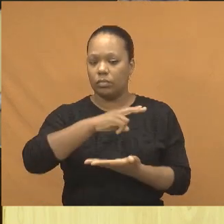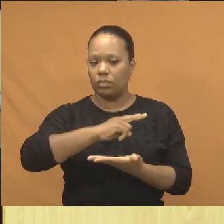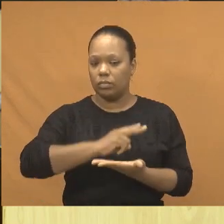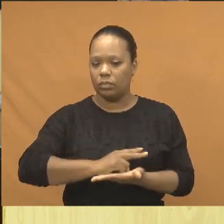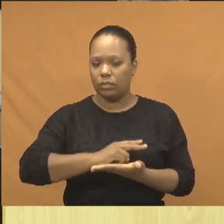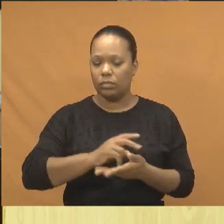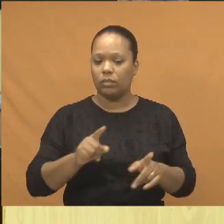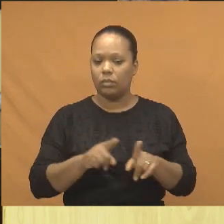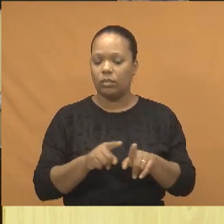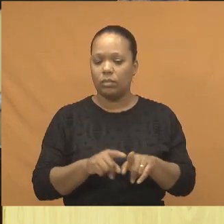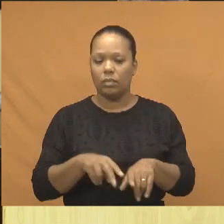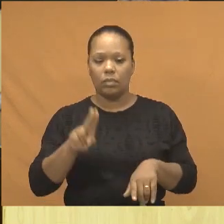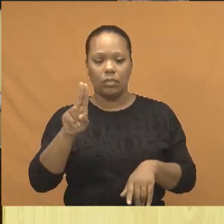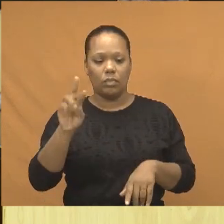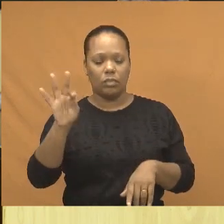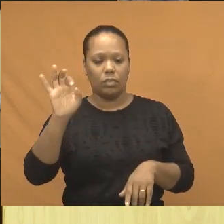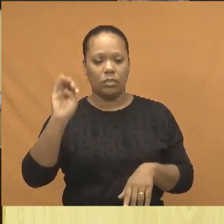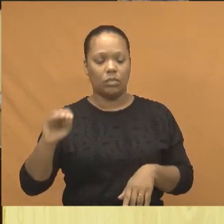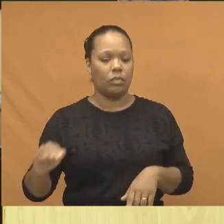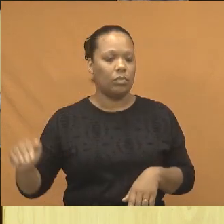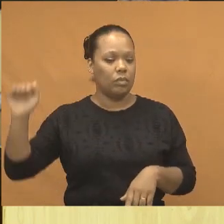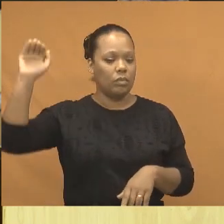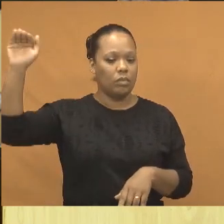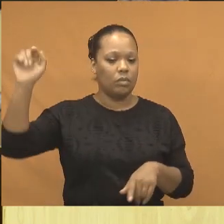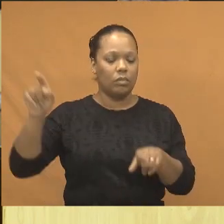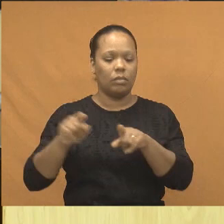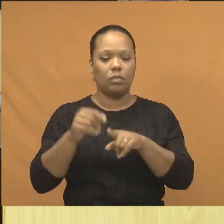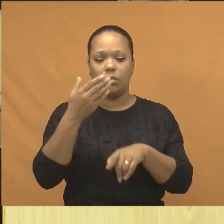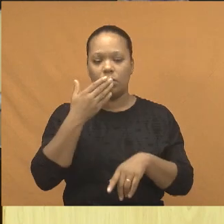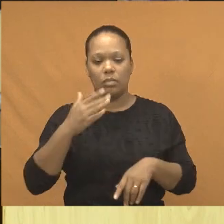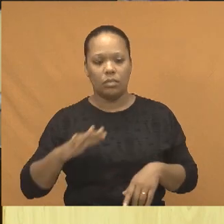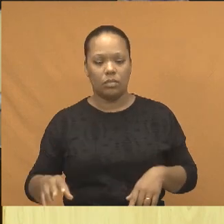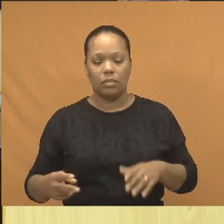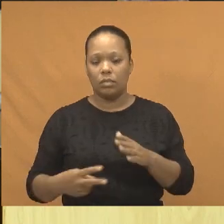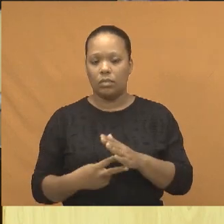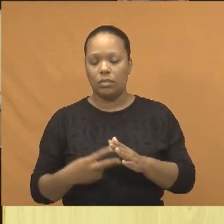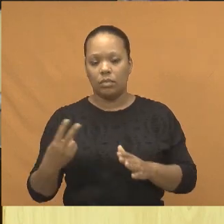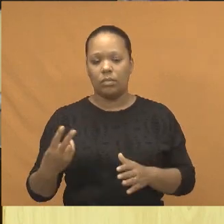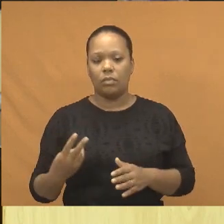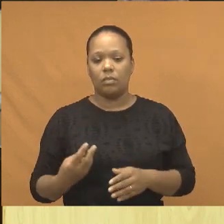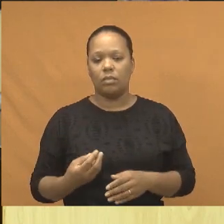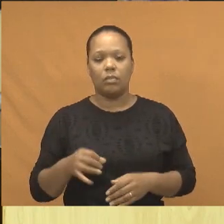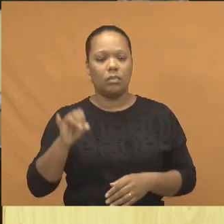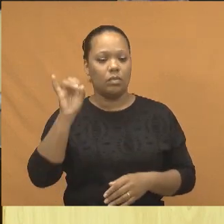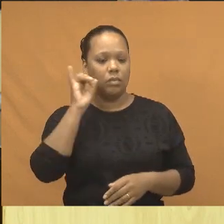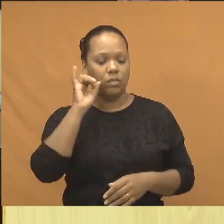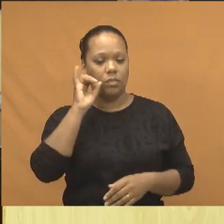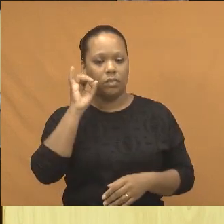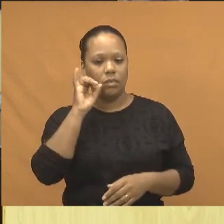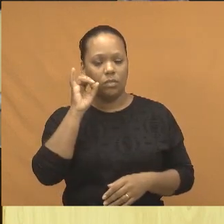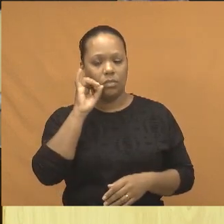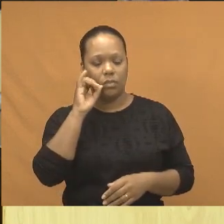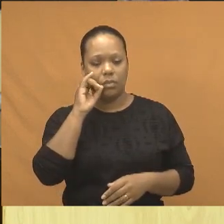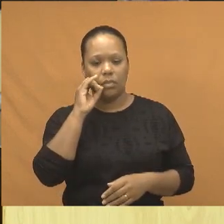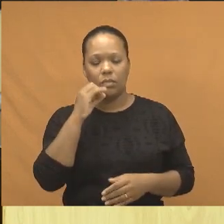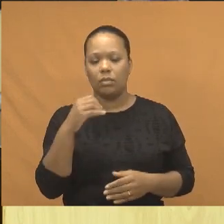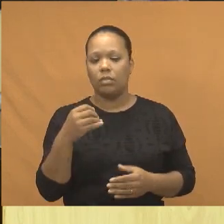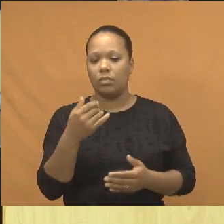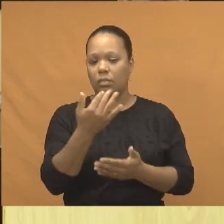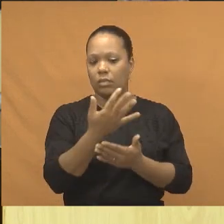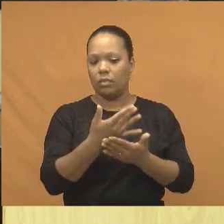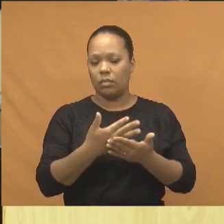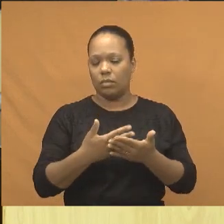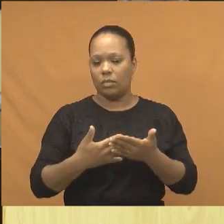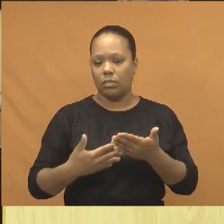aqueles com pedidos de UTI para adultos e crianças. Segundo, informações sobre a existência de protocolo para